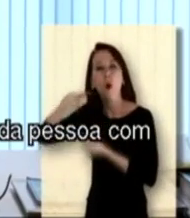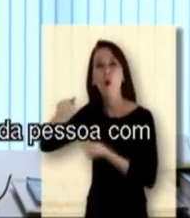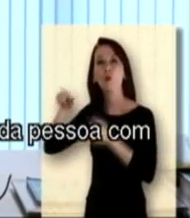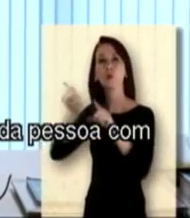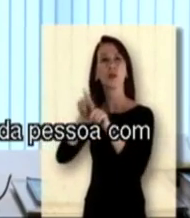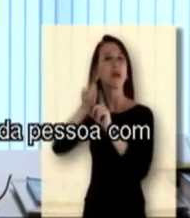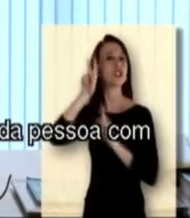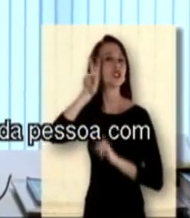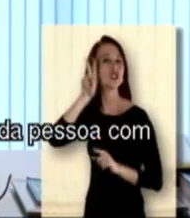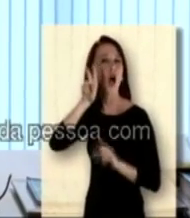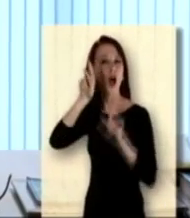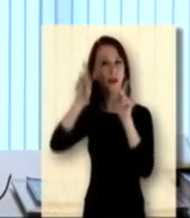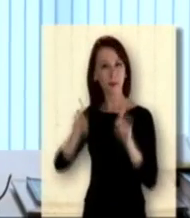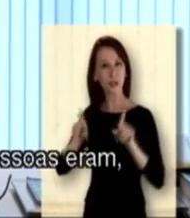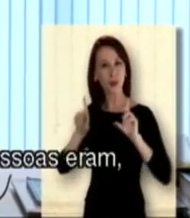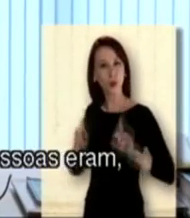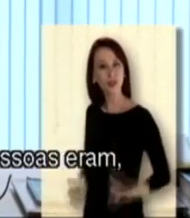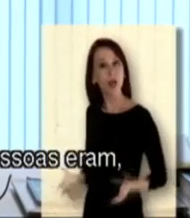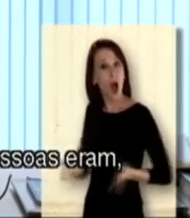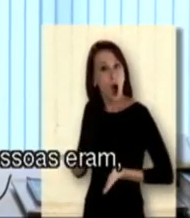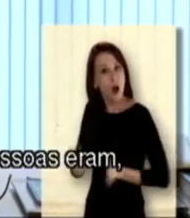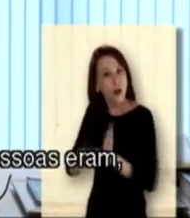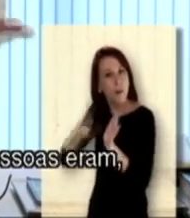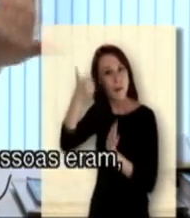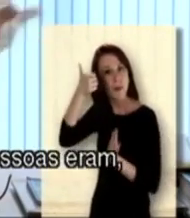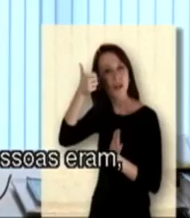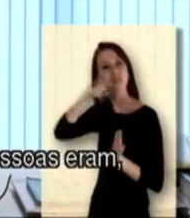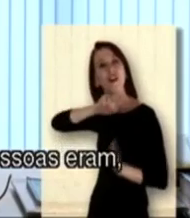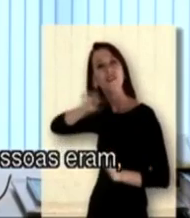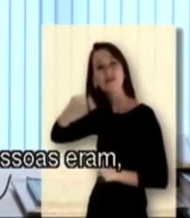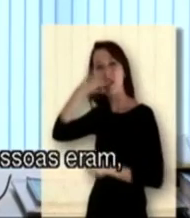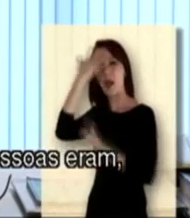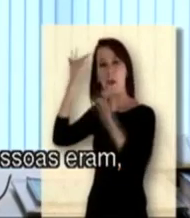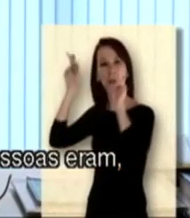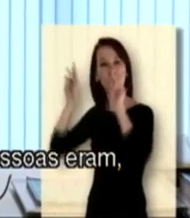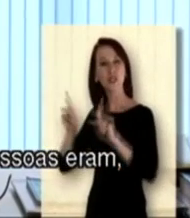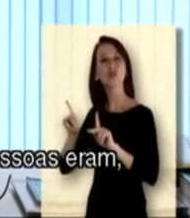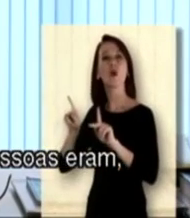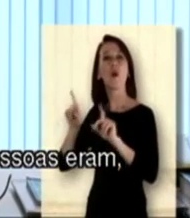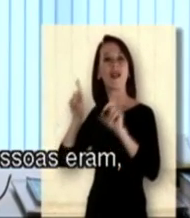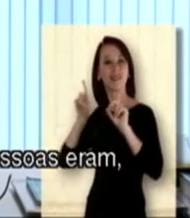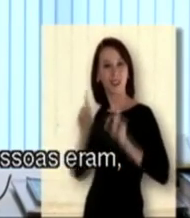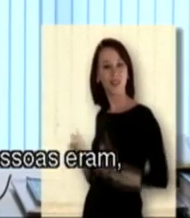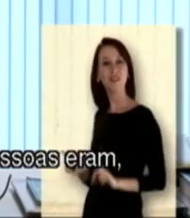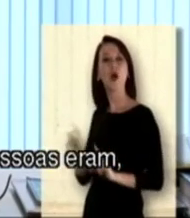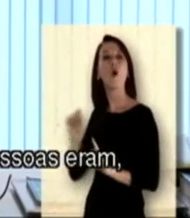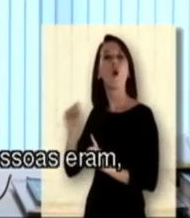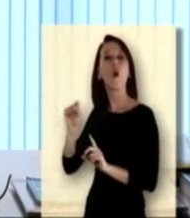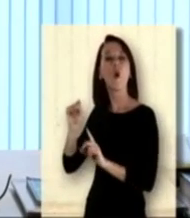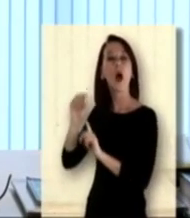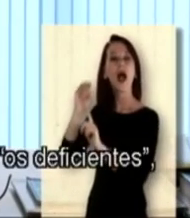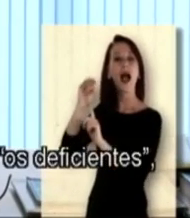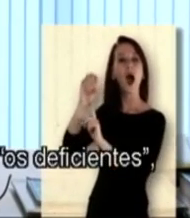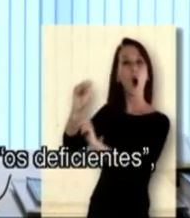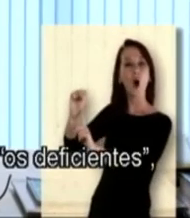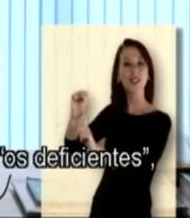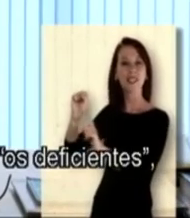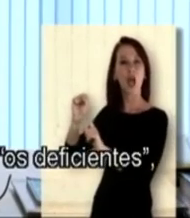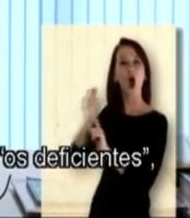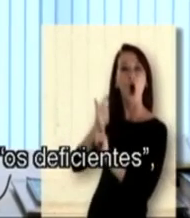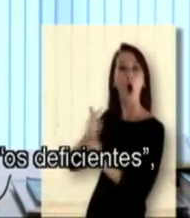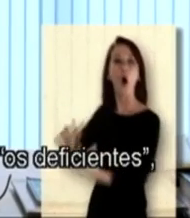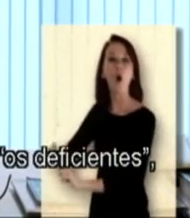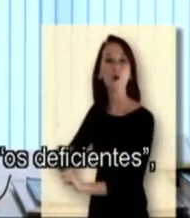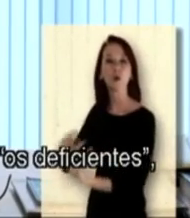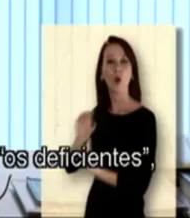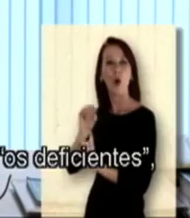deficiência, que a pessoa que até então as pessoas pessoas com deficiência eram chamadas de os